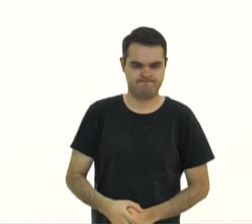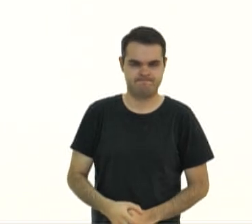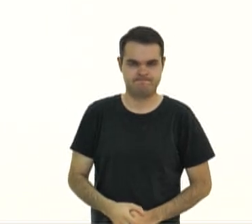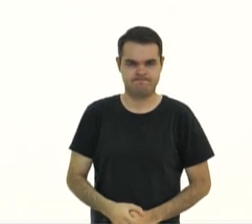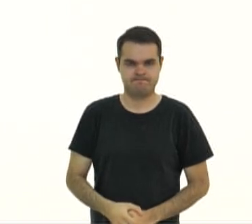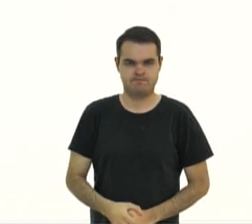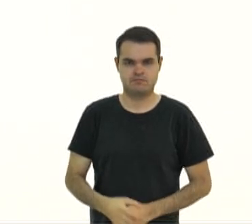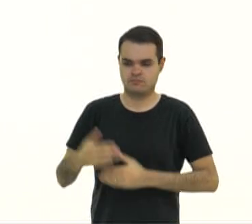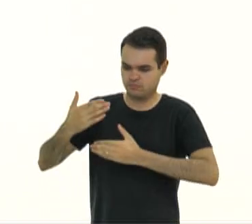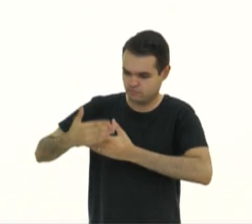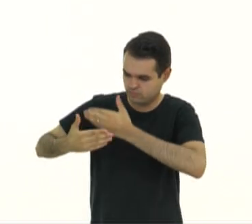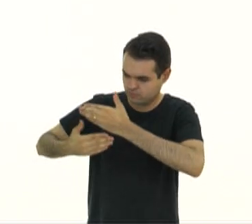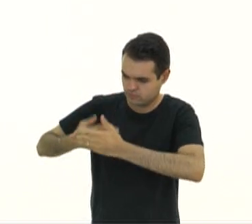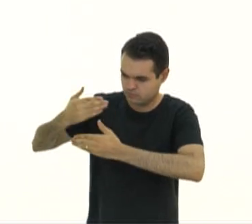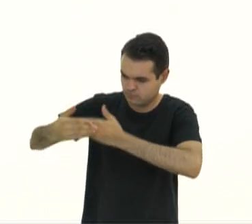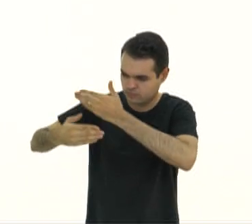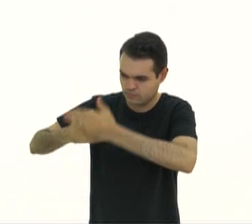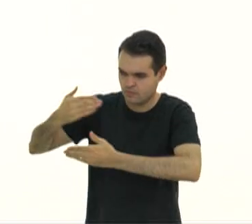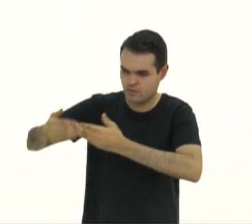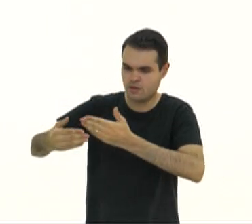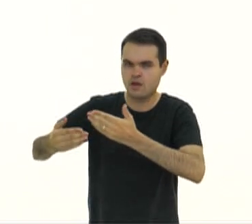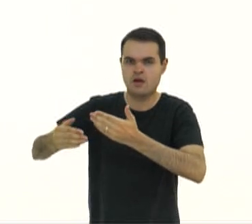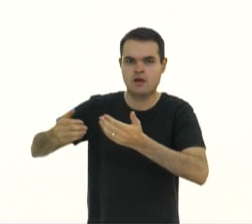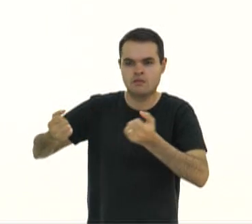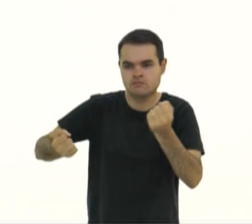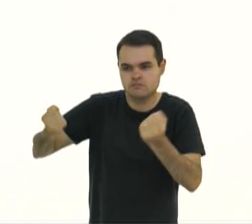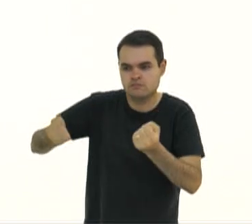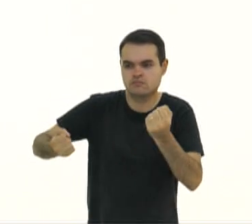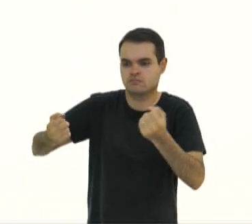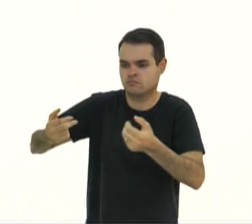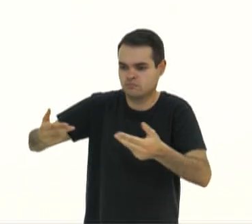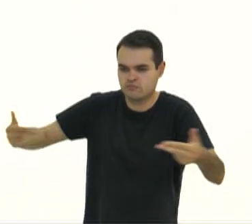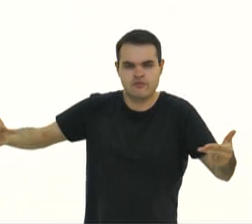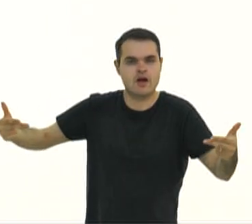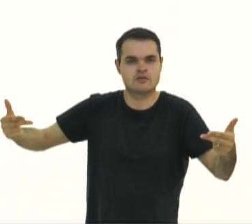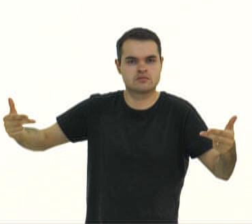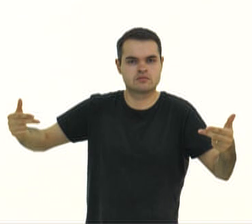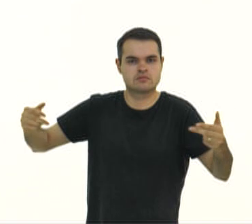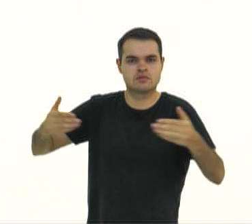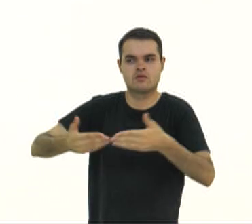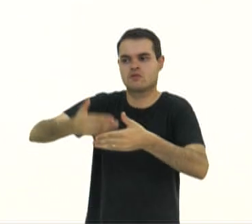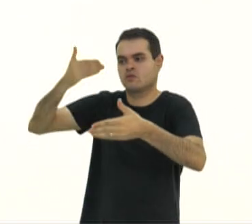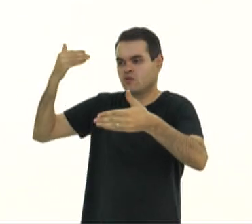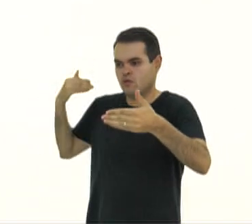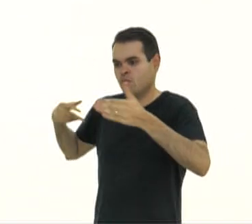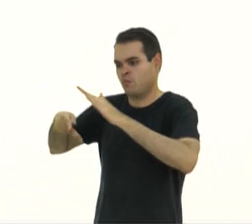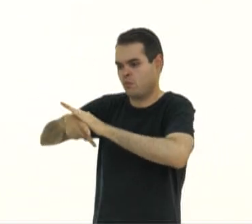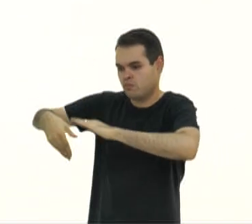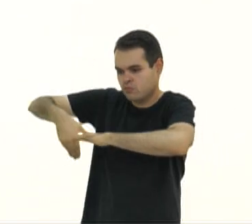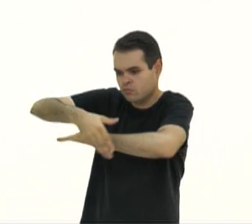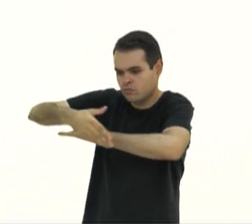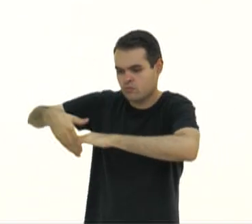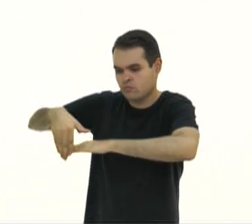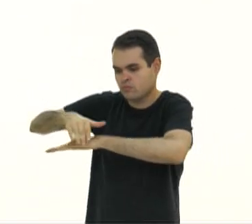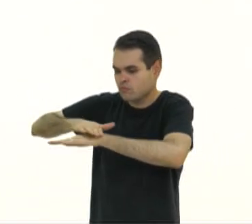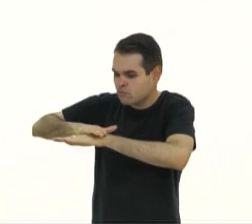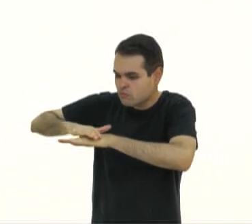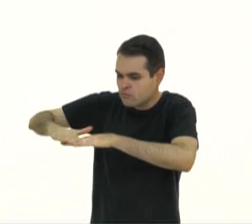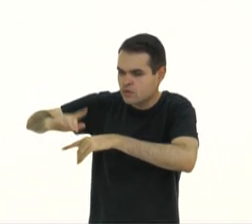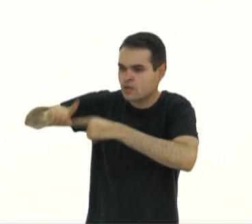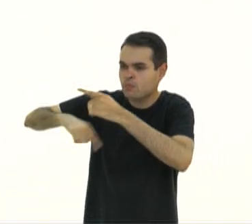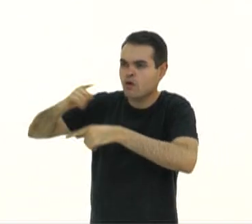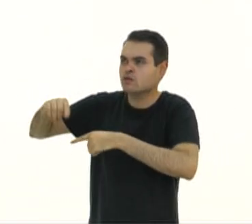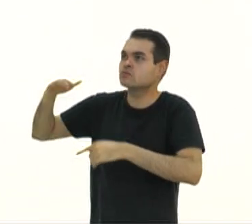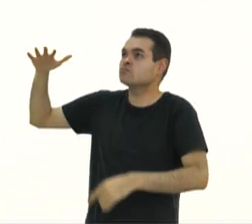o desenvolvimento dos meios de transporte, que se deu-se ao início dos transportes terrestres, seguindo pelos transportes